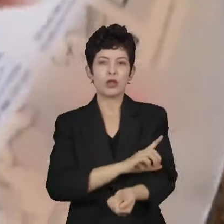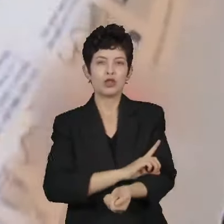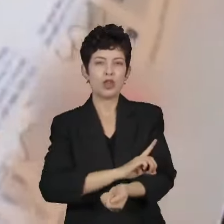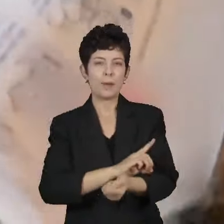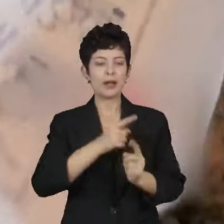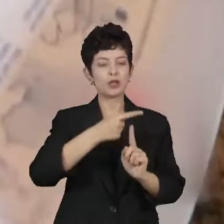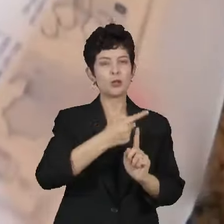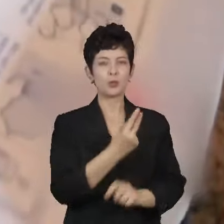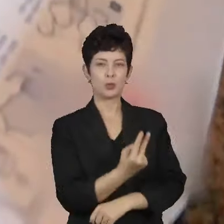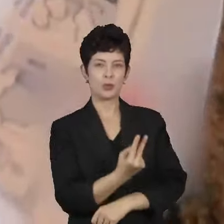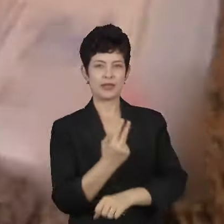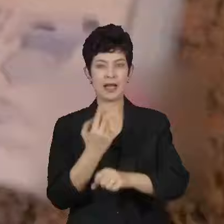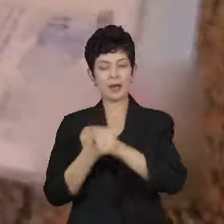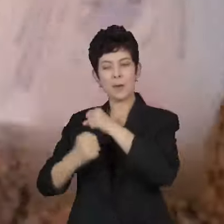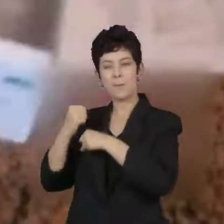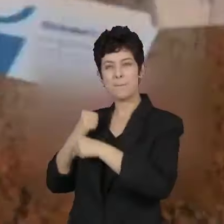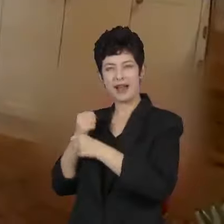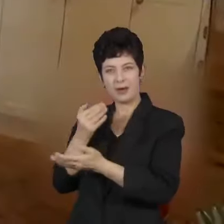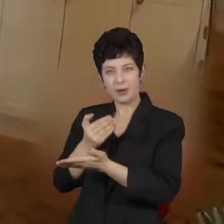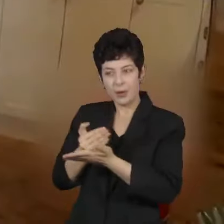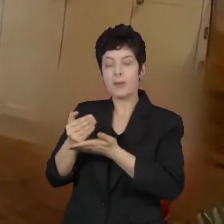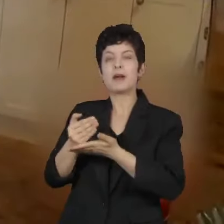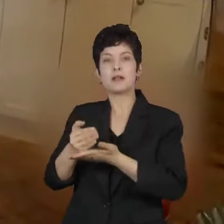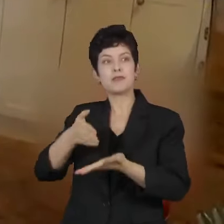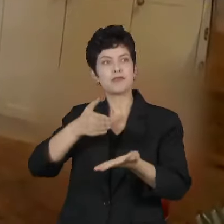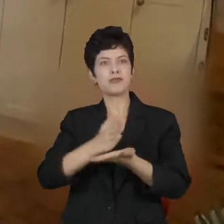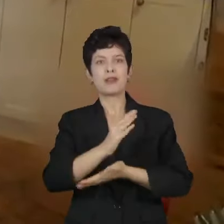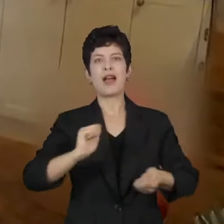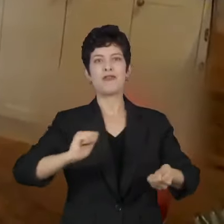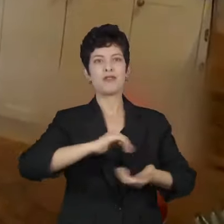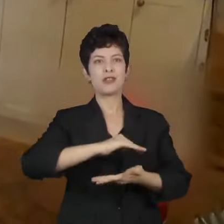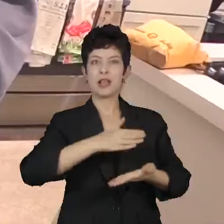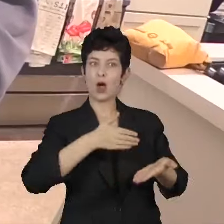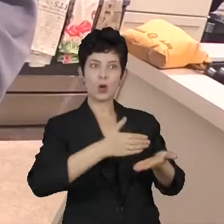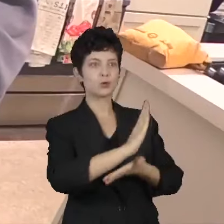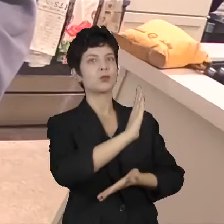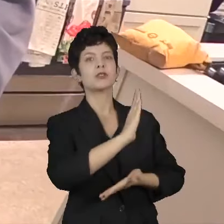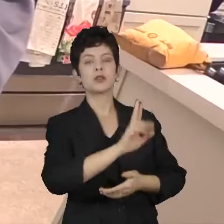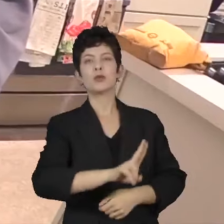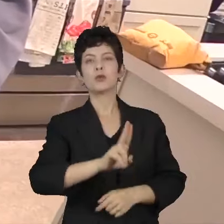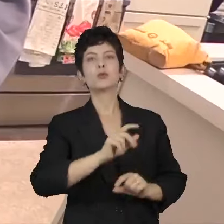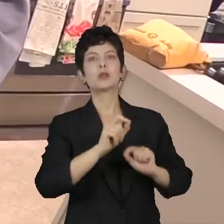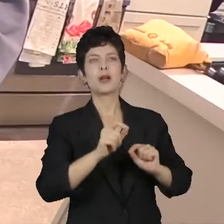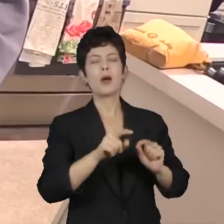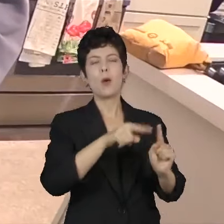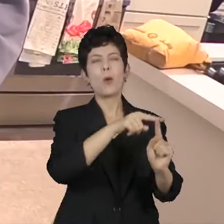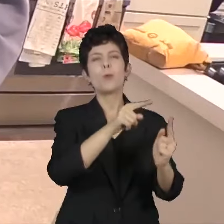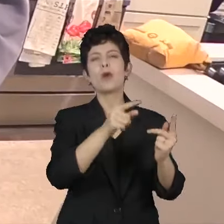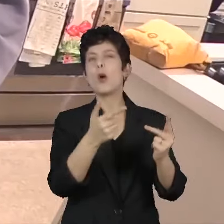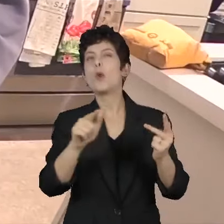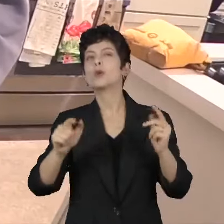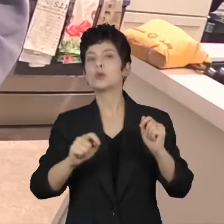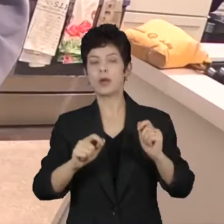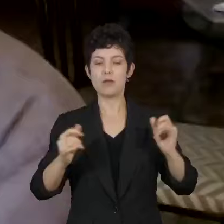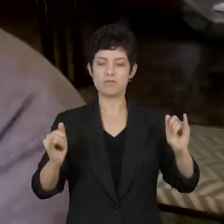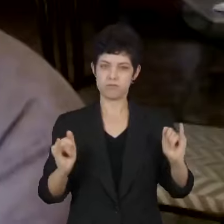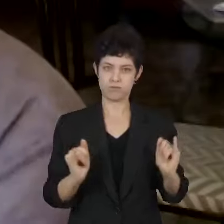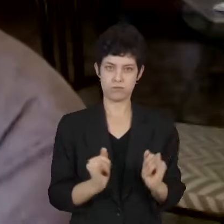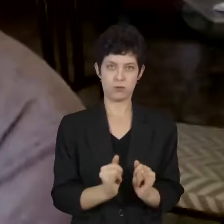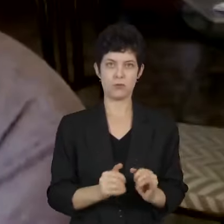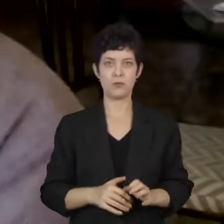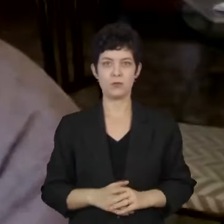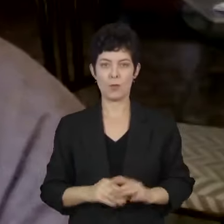2. No início do ano passado, recebeu autorização da Anvisa para ser usado com outro fim, tratar a obesidade.